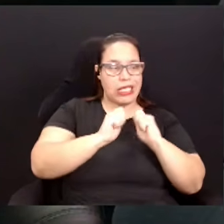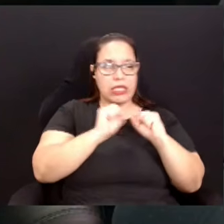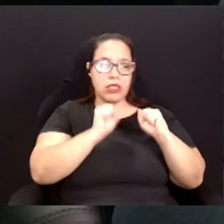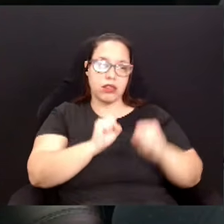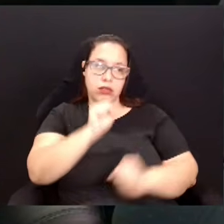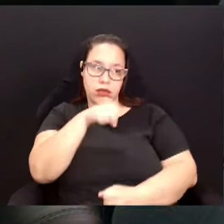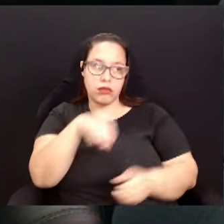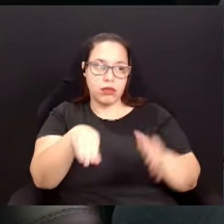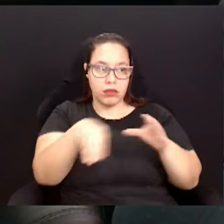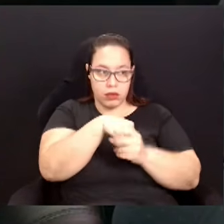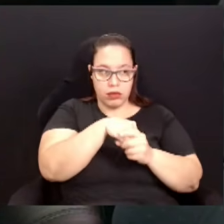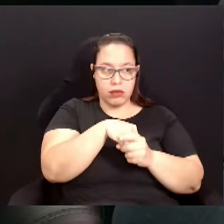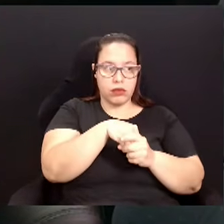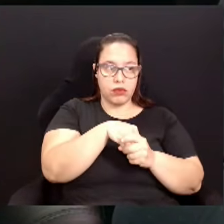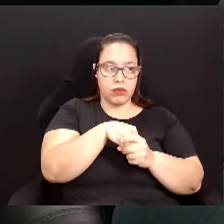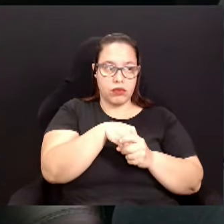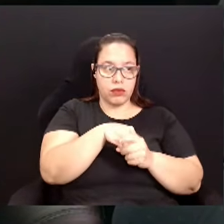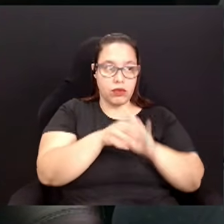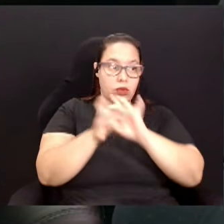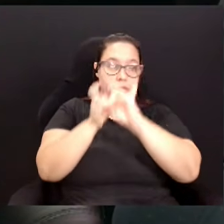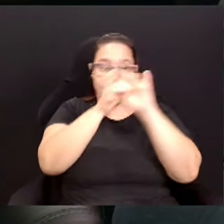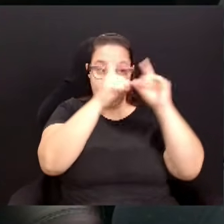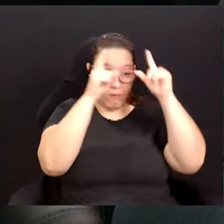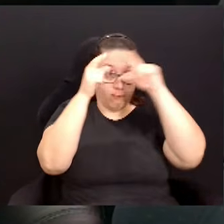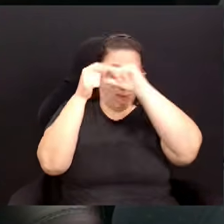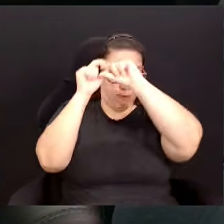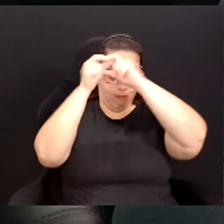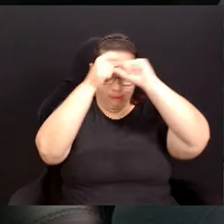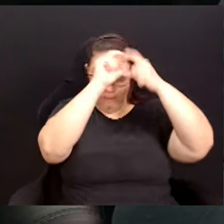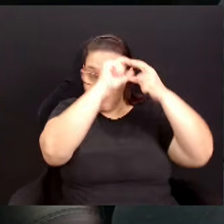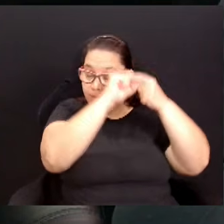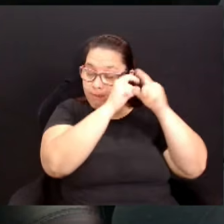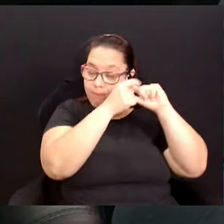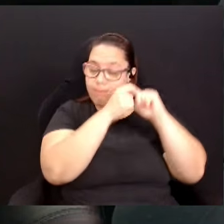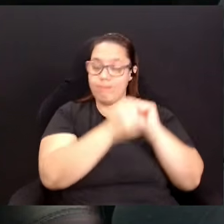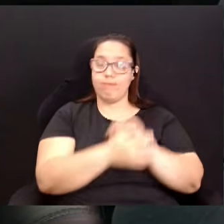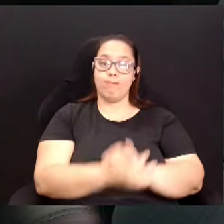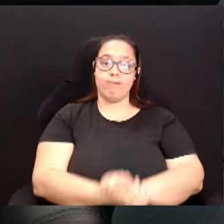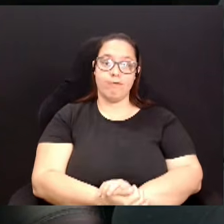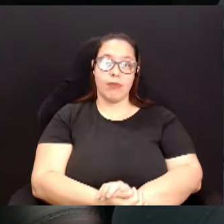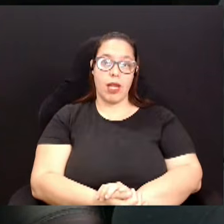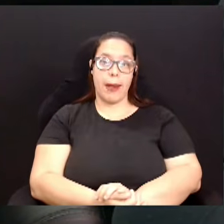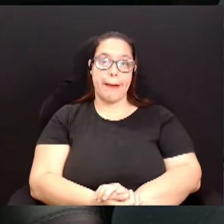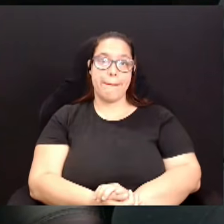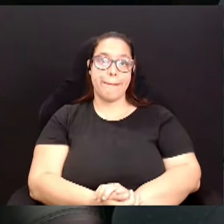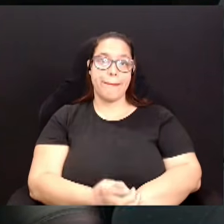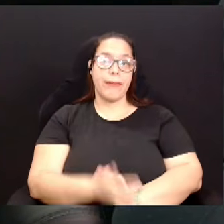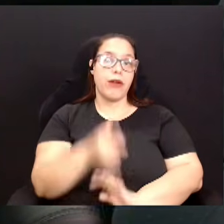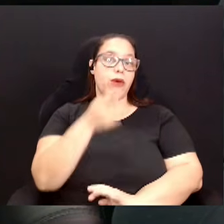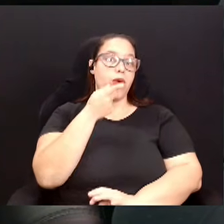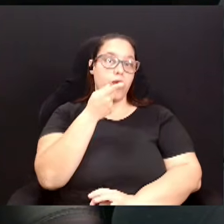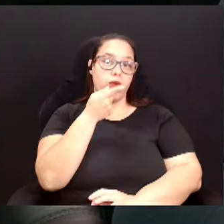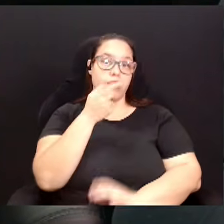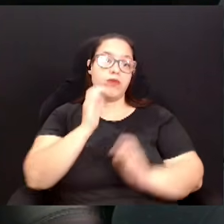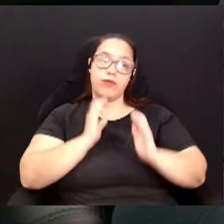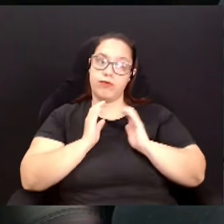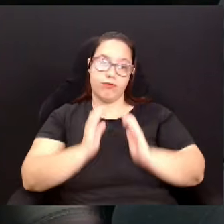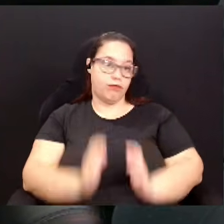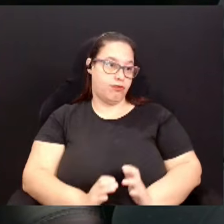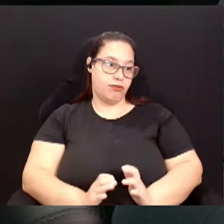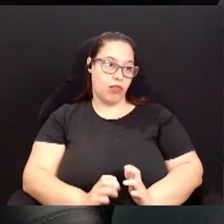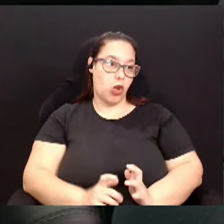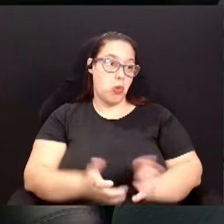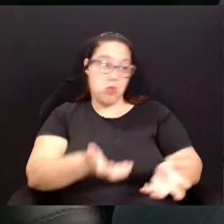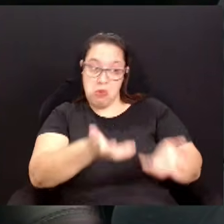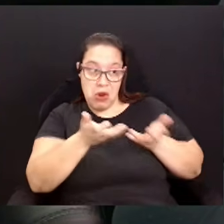de um outro transtorno. Então, as pessoas às vezes não fazem esse comportamento assim, porque elas têm